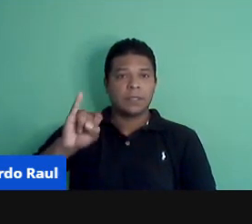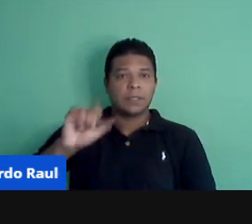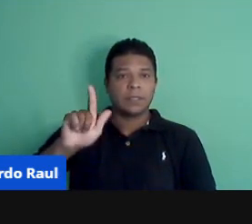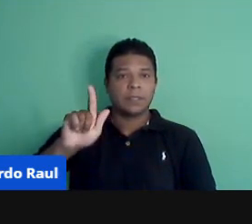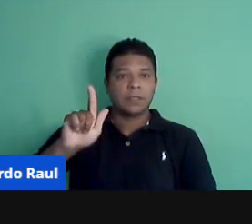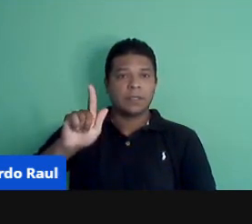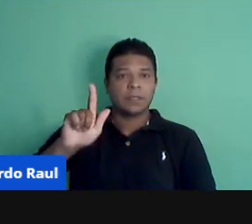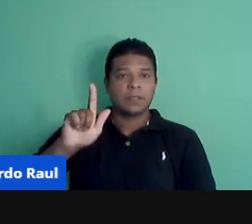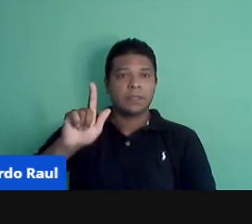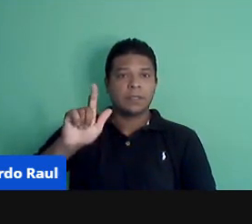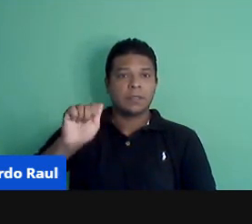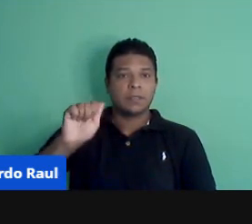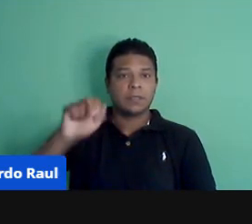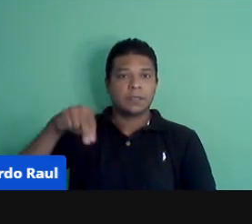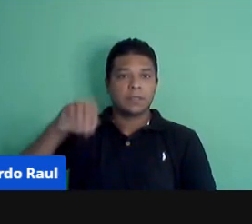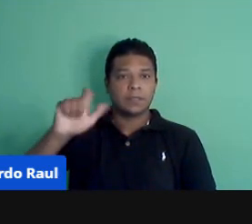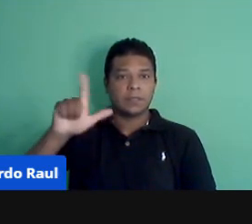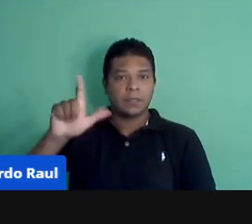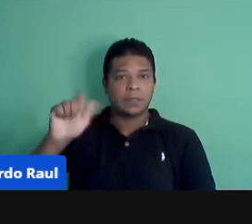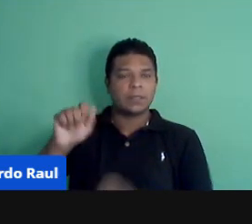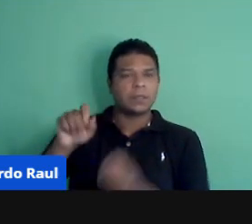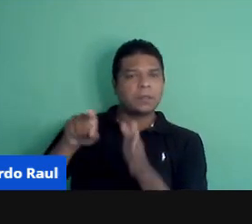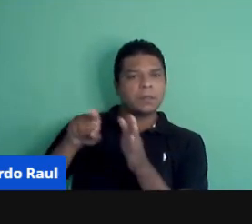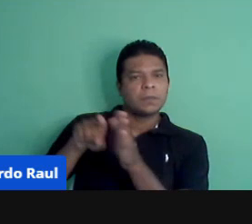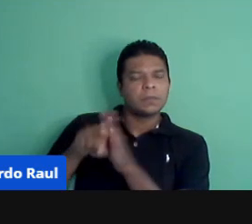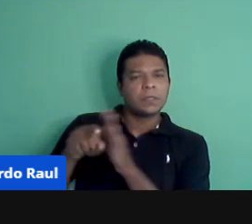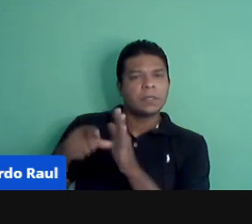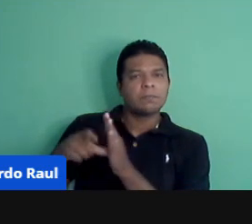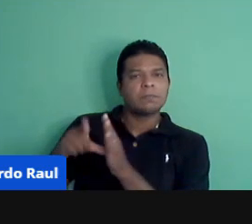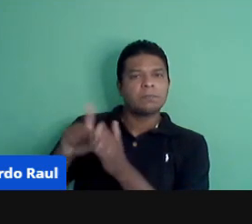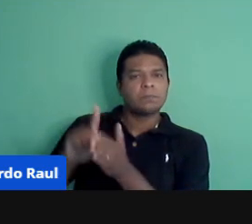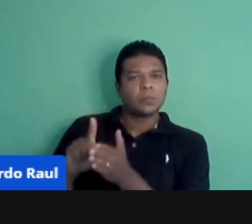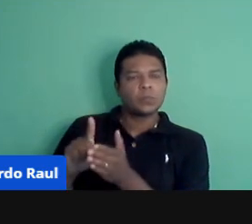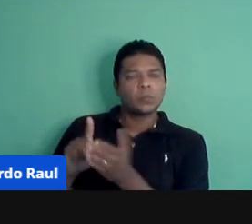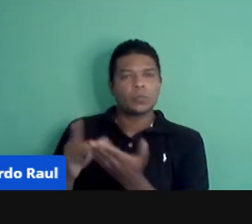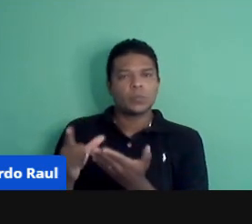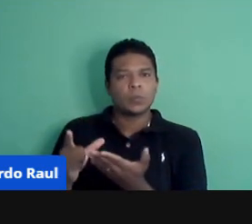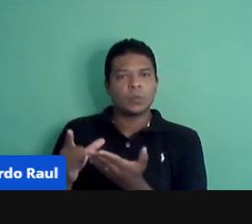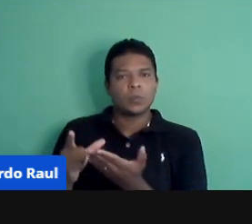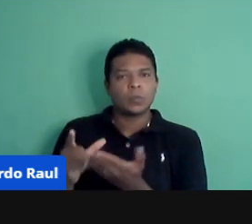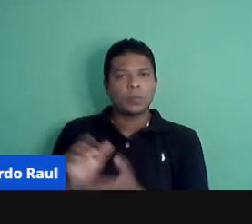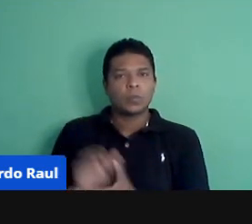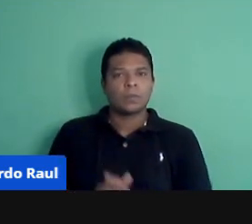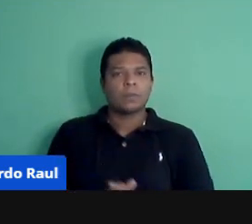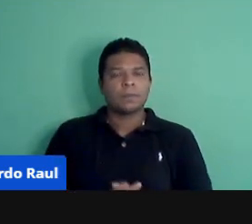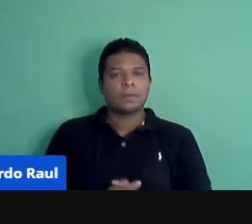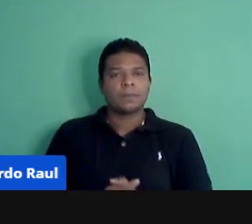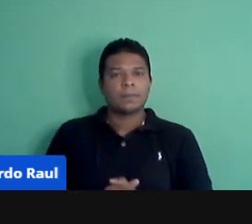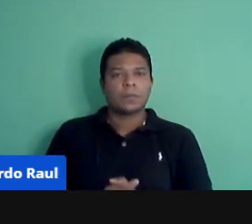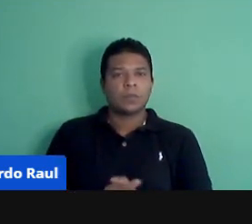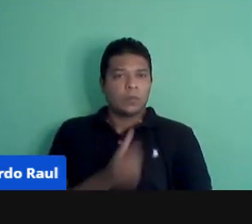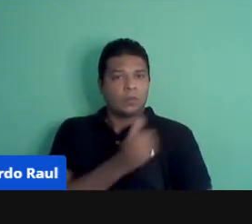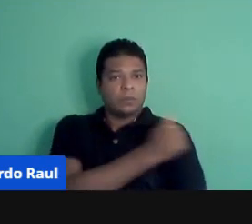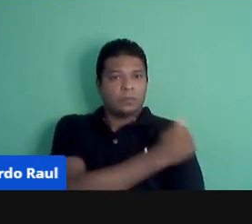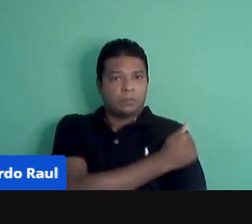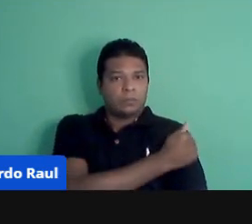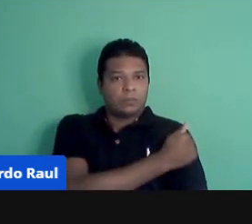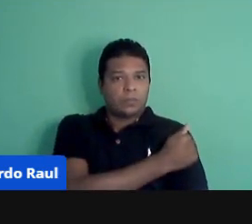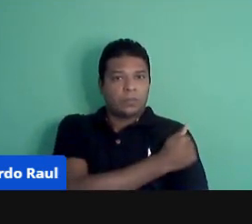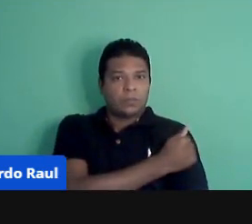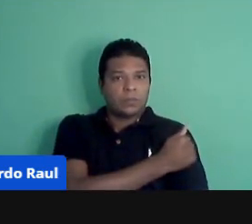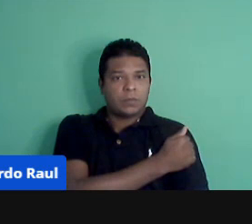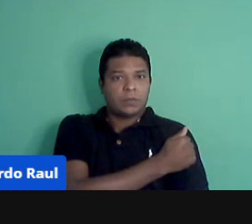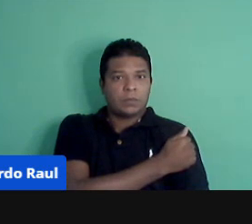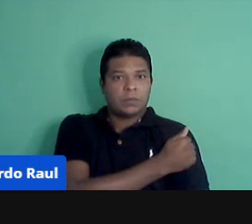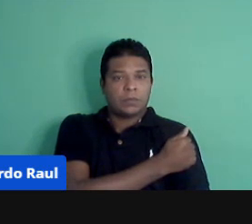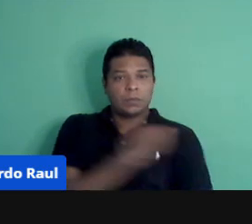nós comentamos na pergunta anterior, né, que é colocar o aluno no centro,